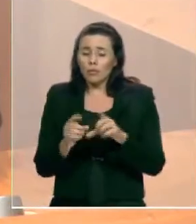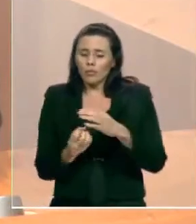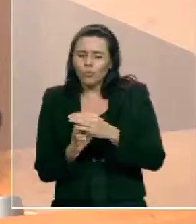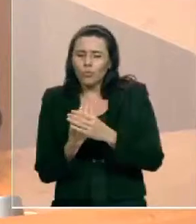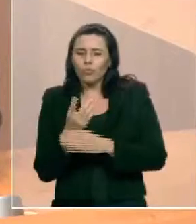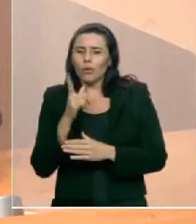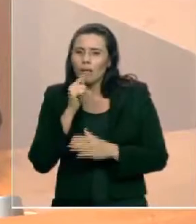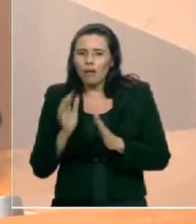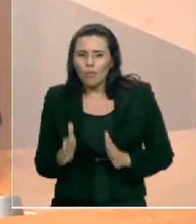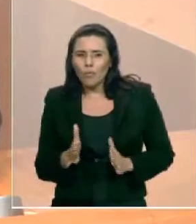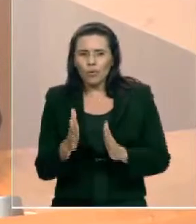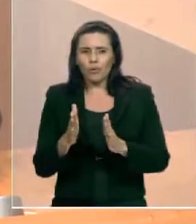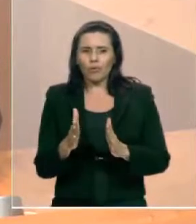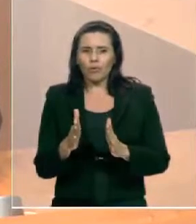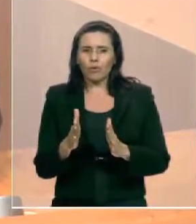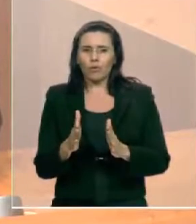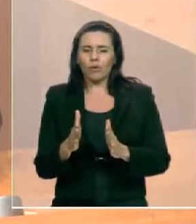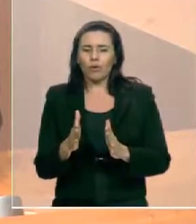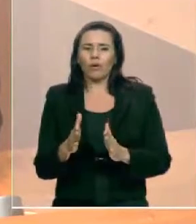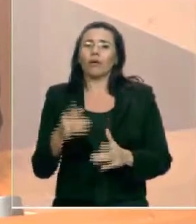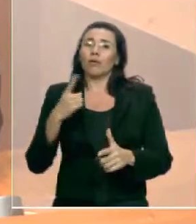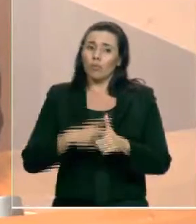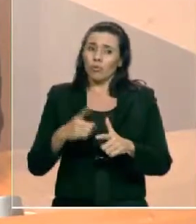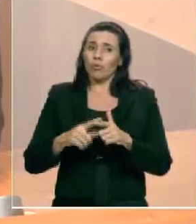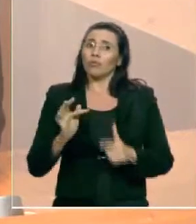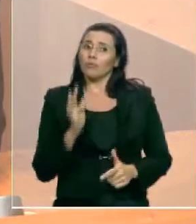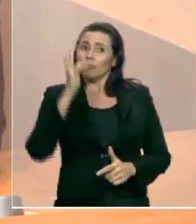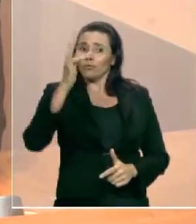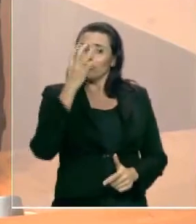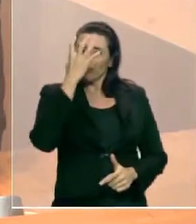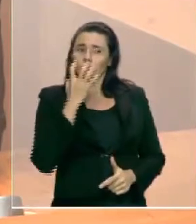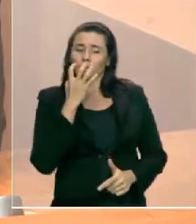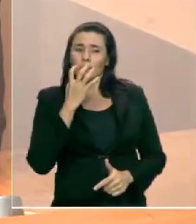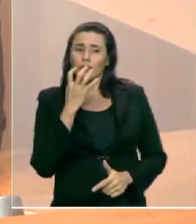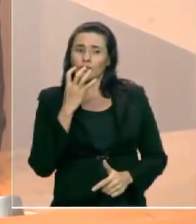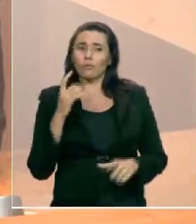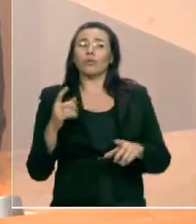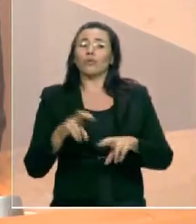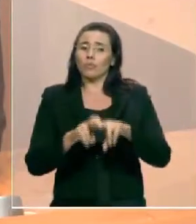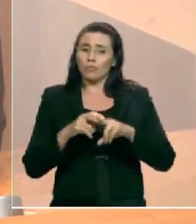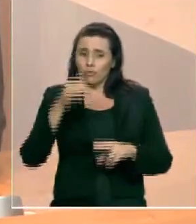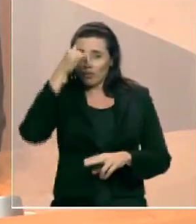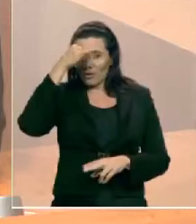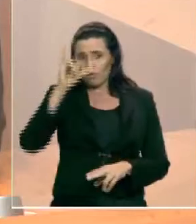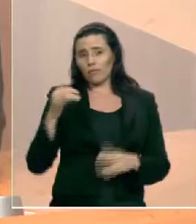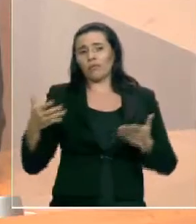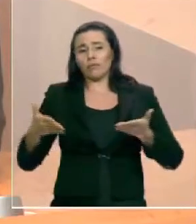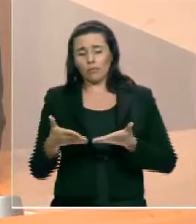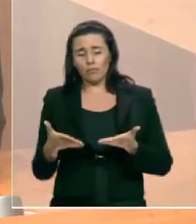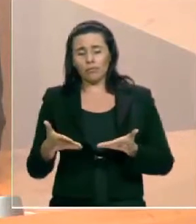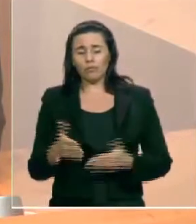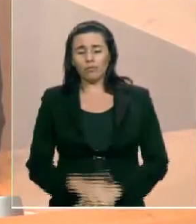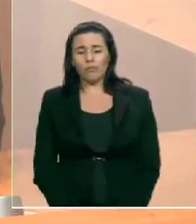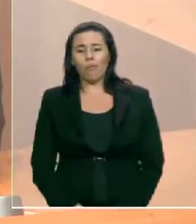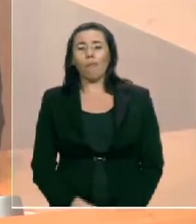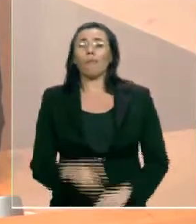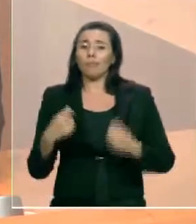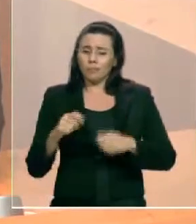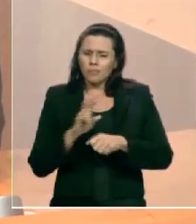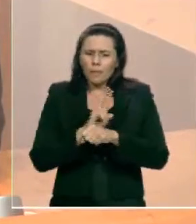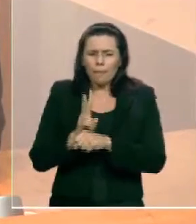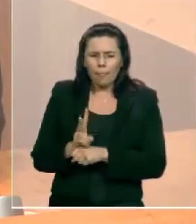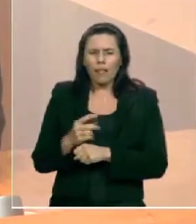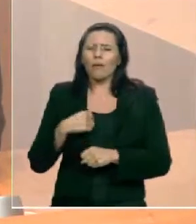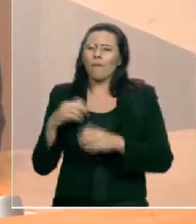passando. Por isso que eu peço a sensibilidade do nosso